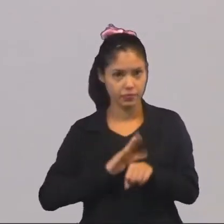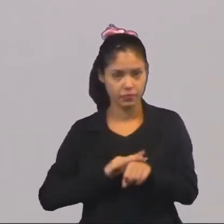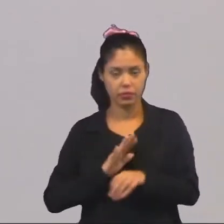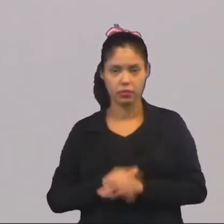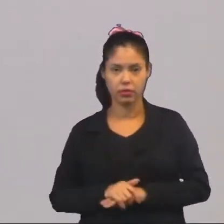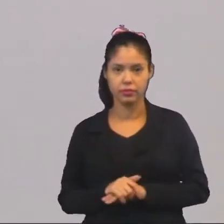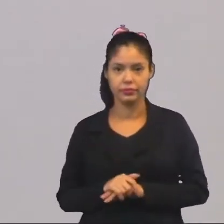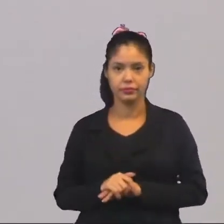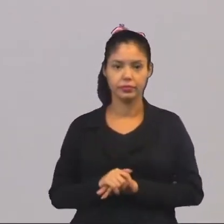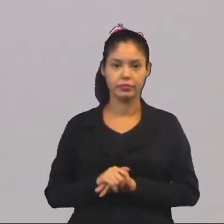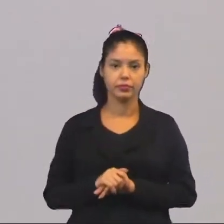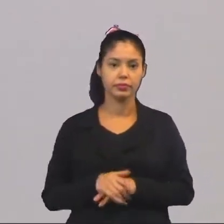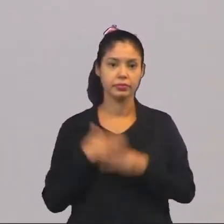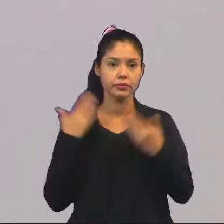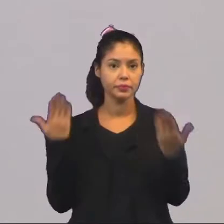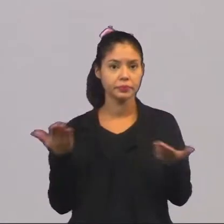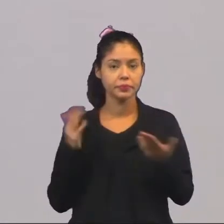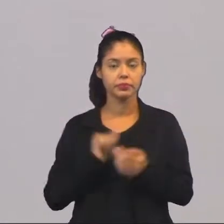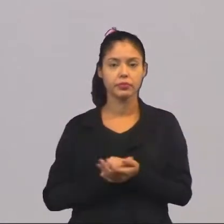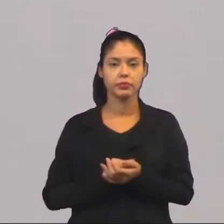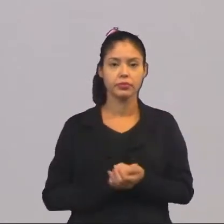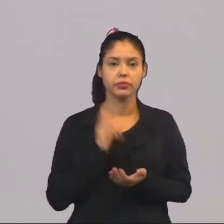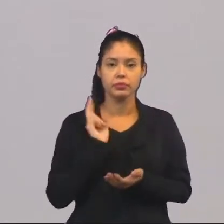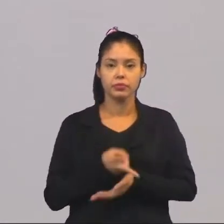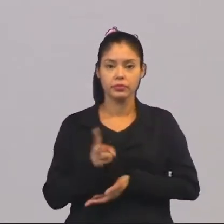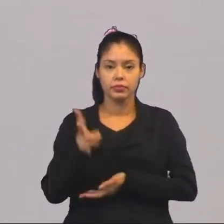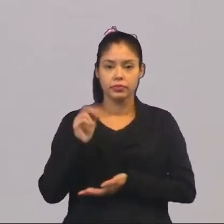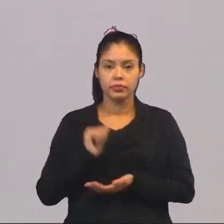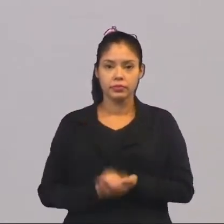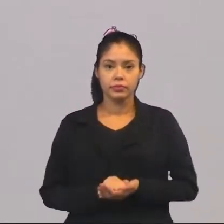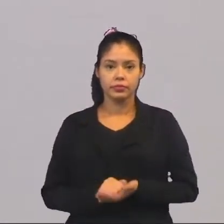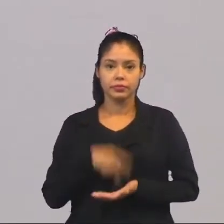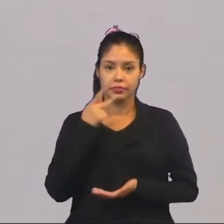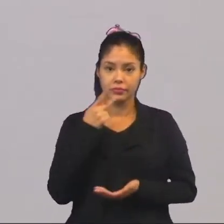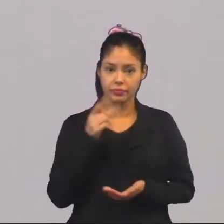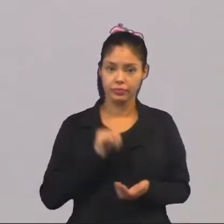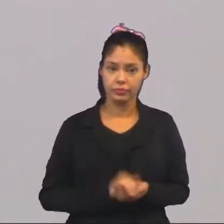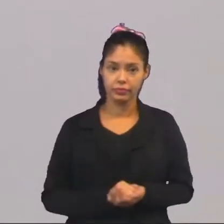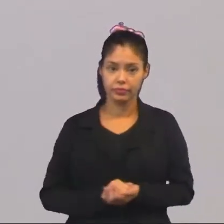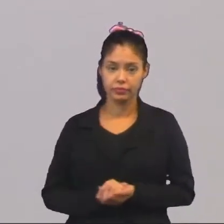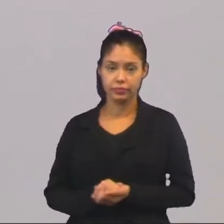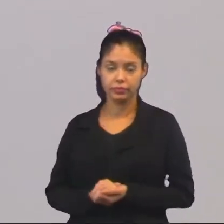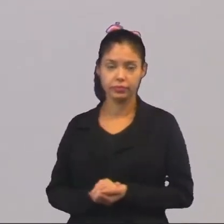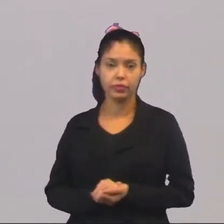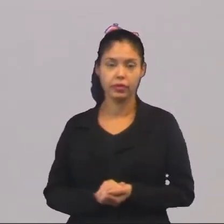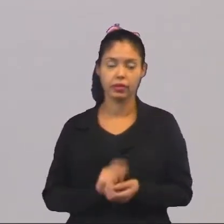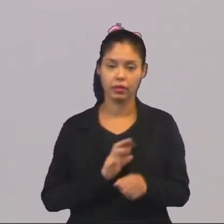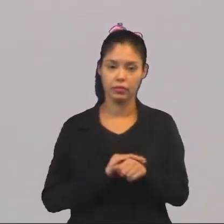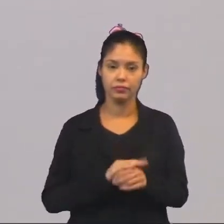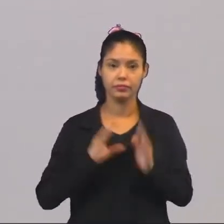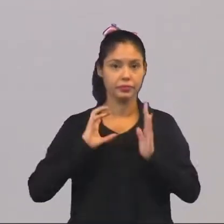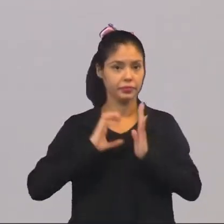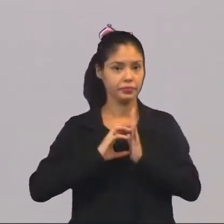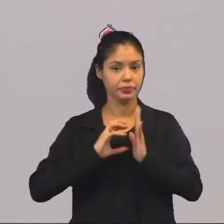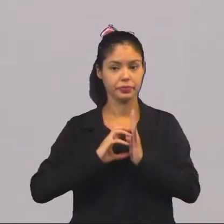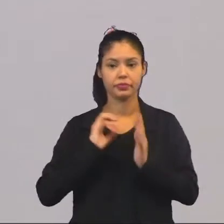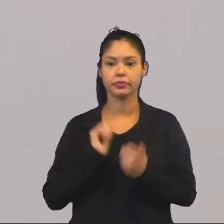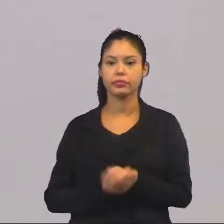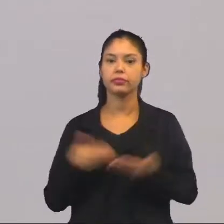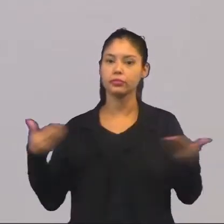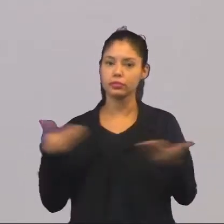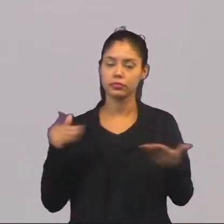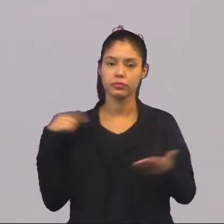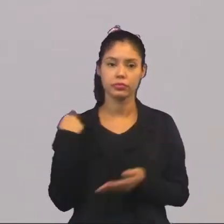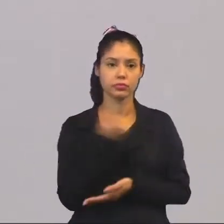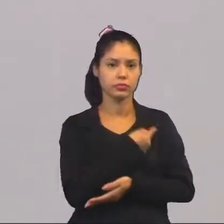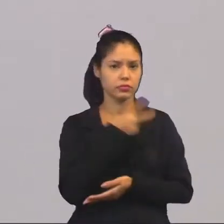ou não. E para isso, nós vamos dar continuidade, nós estávamos falando sobre a doença HIV e agora